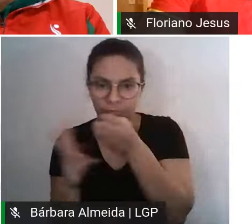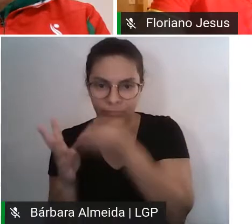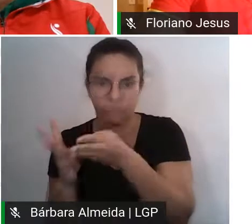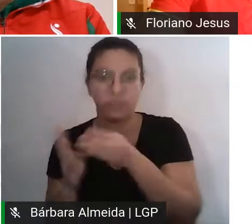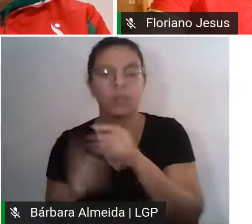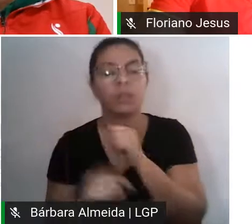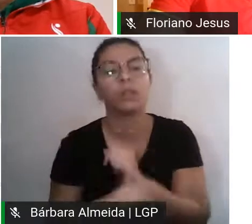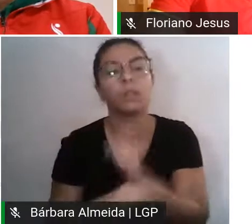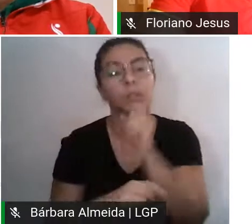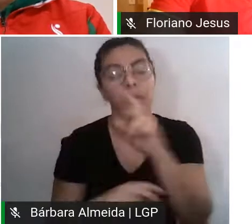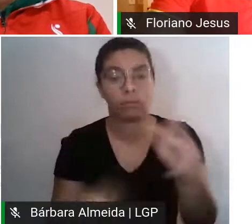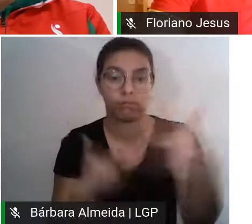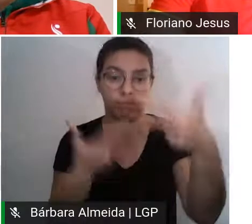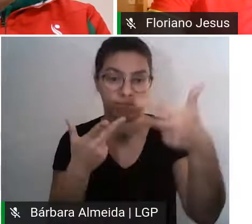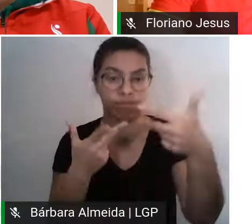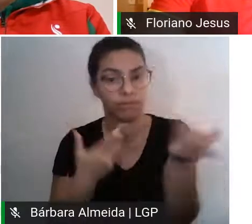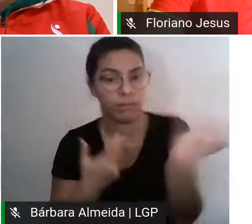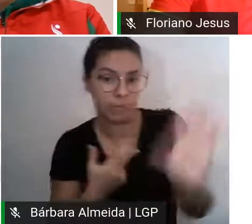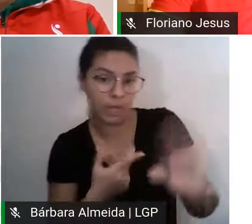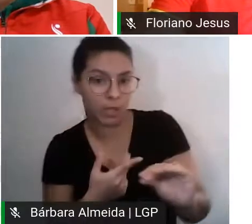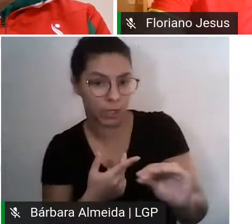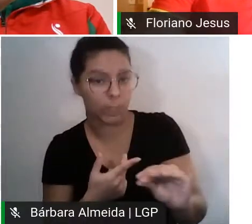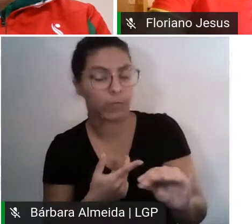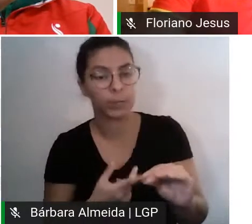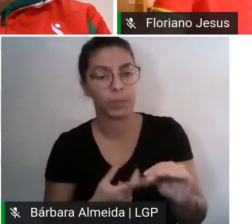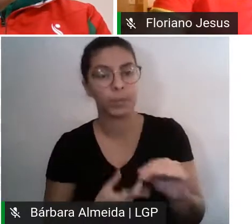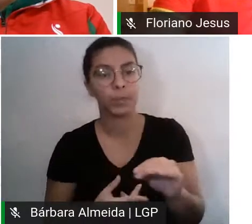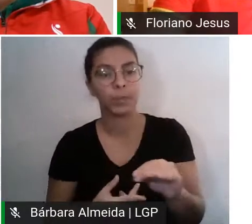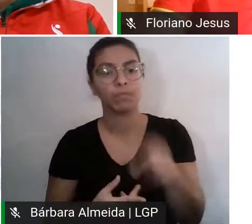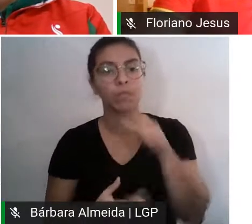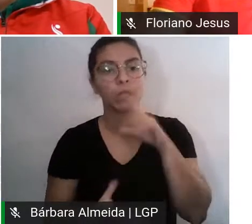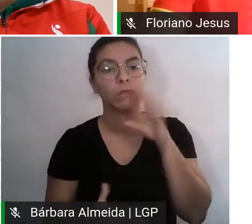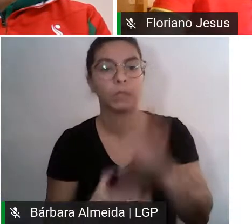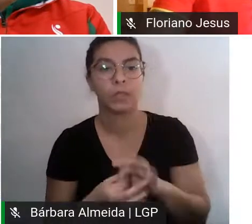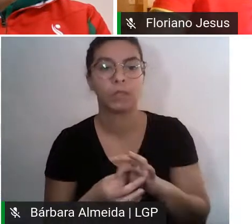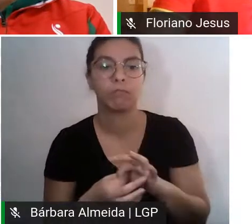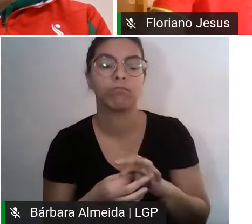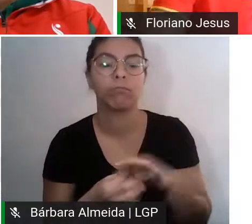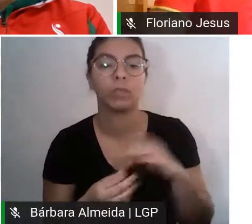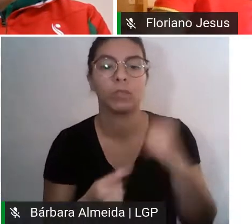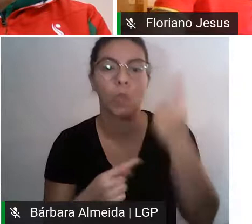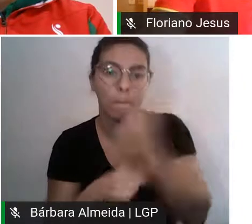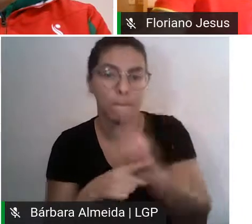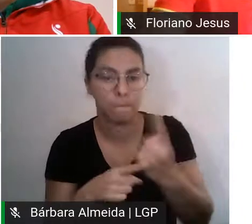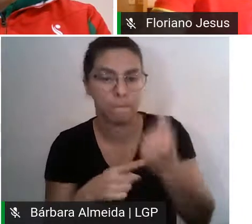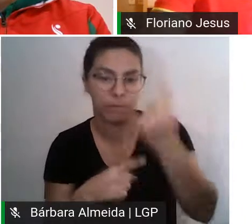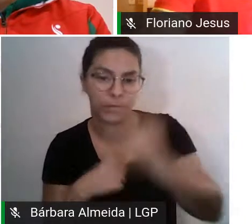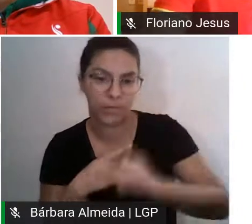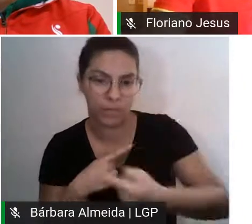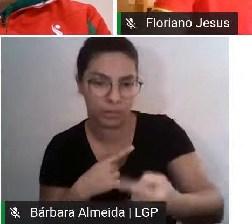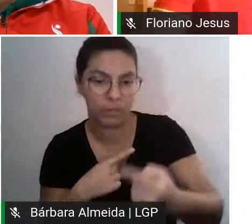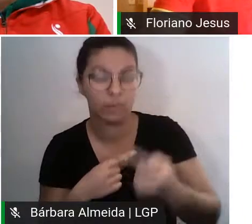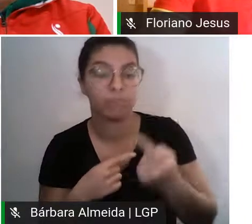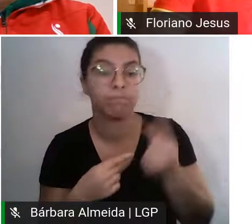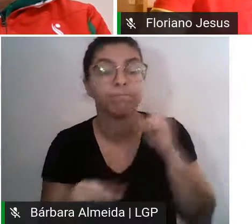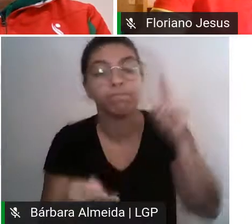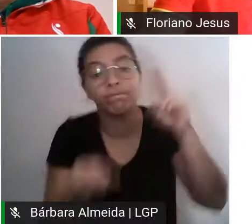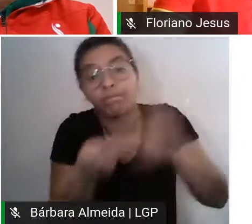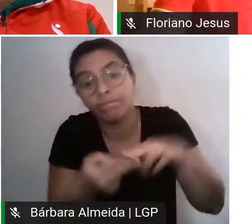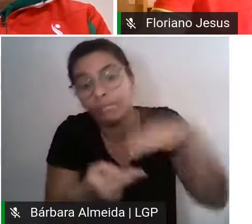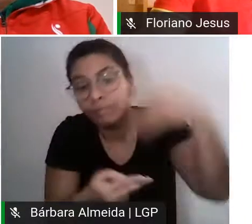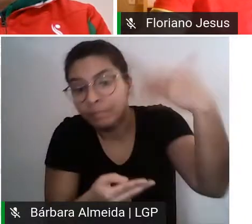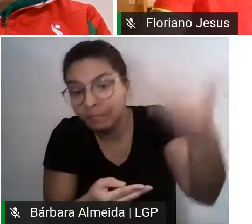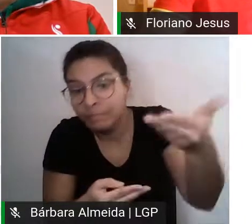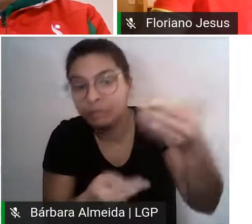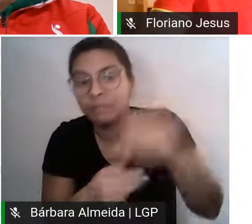a acompanhar neste mesmo sistema de um por semana. Até lá, deixo exatamente este conselho de